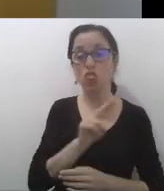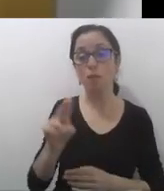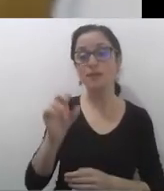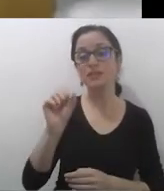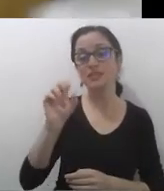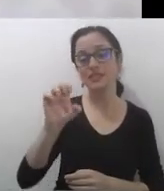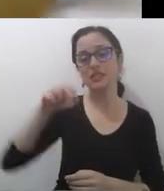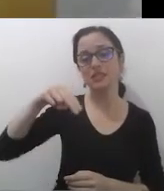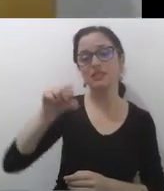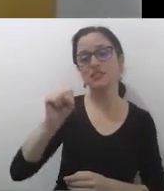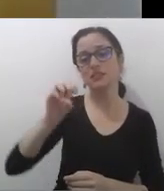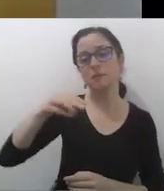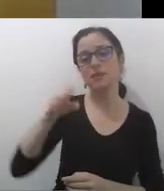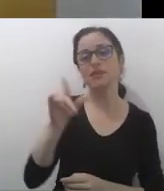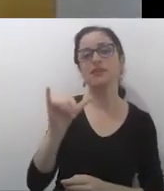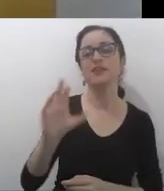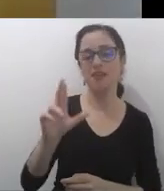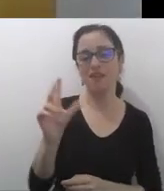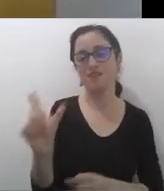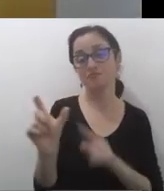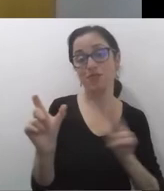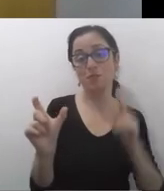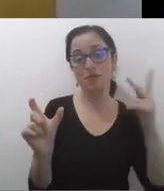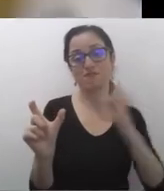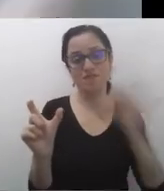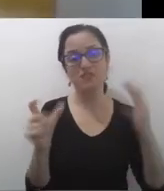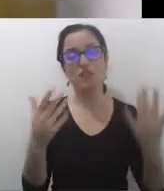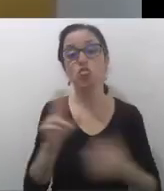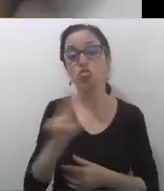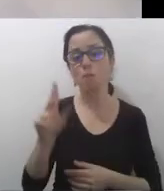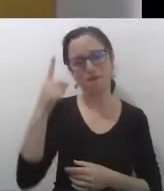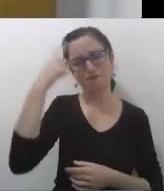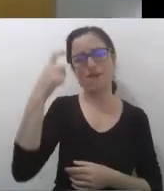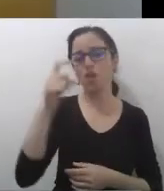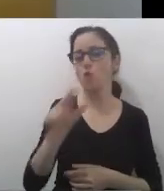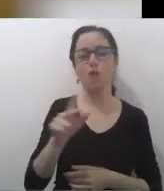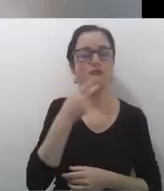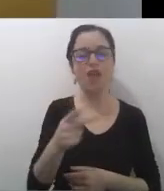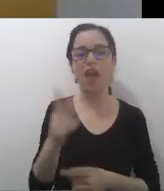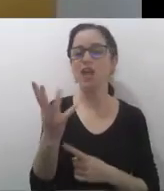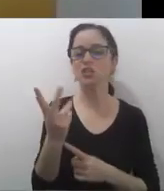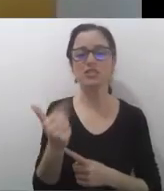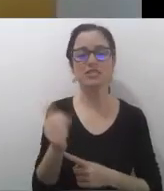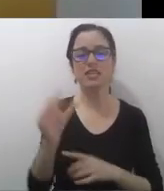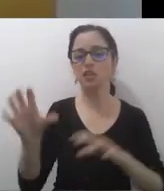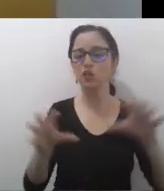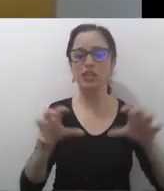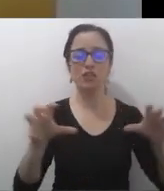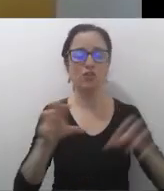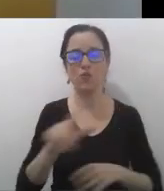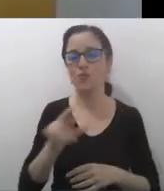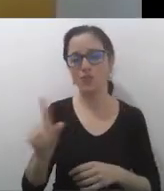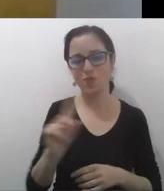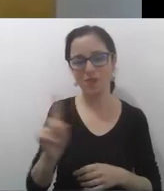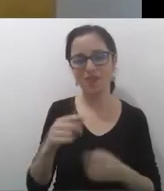você cria um nome que é ensemblier, que é um nome inventado para não falar